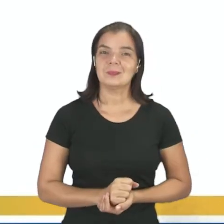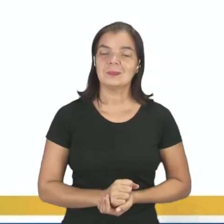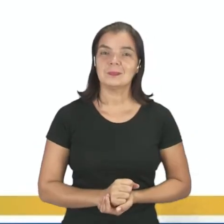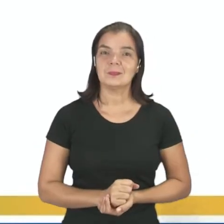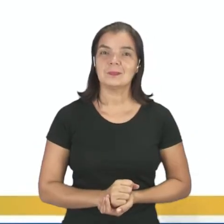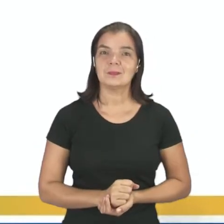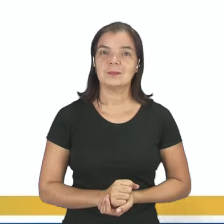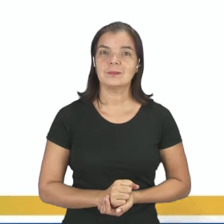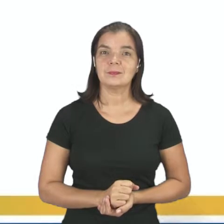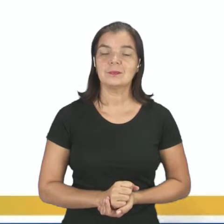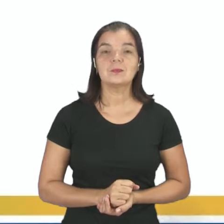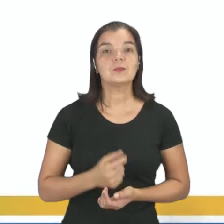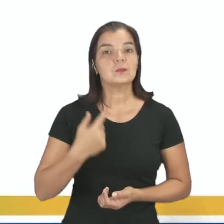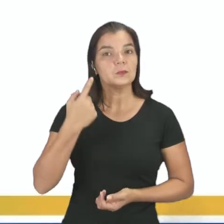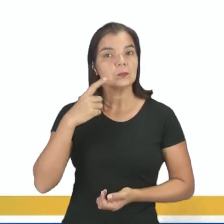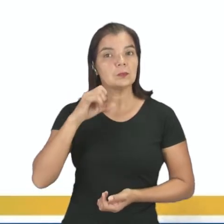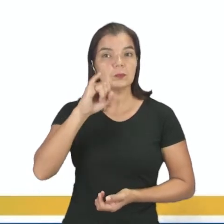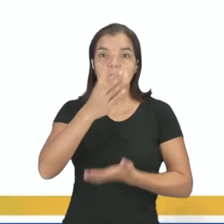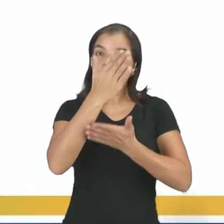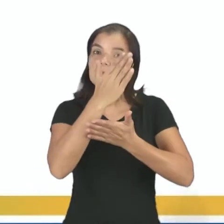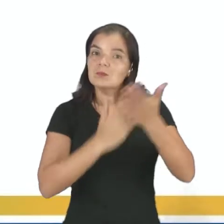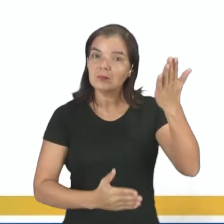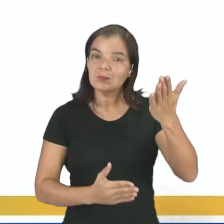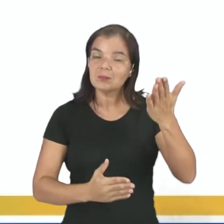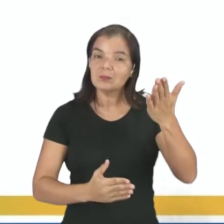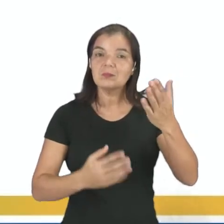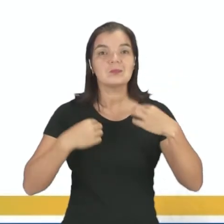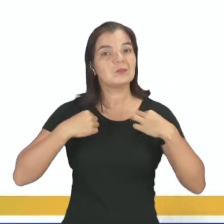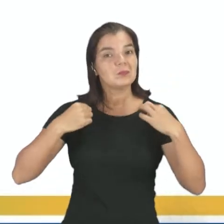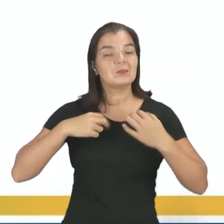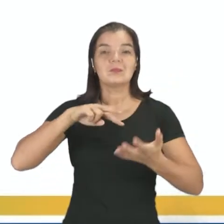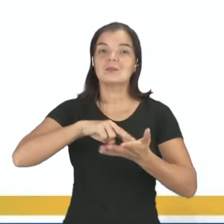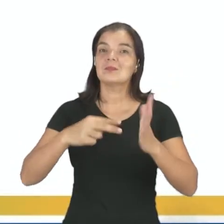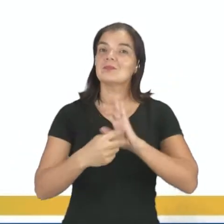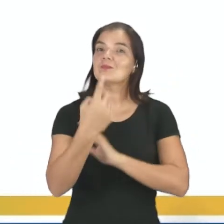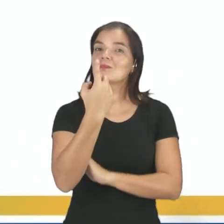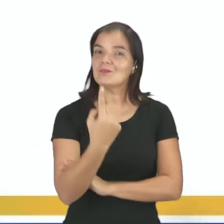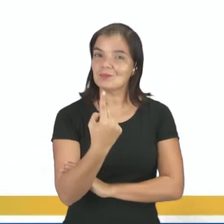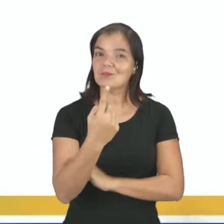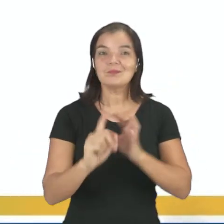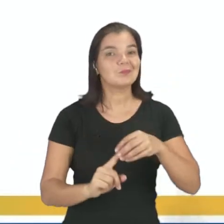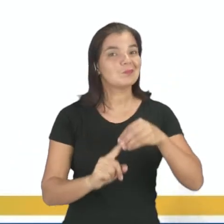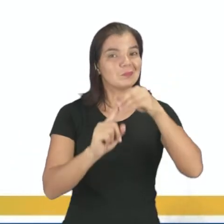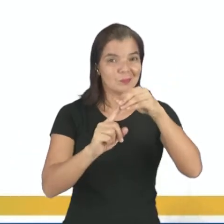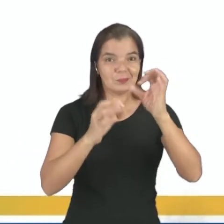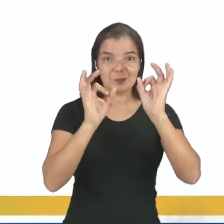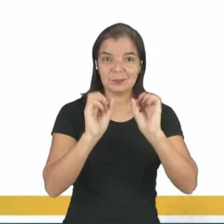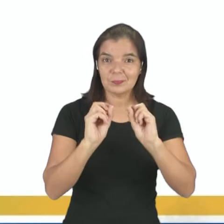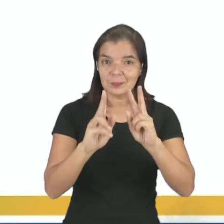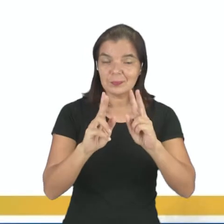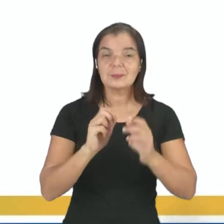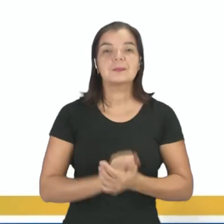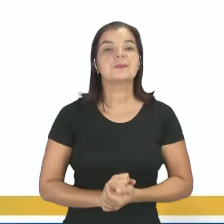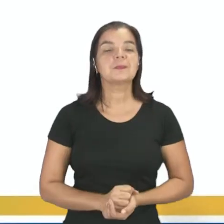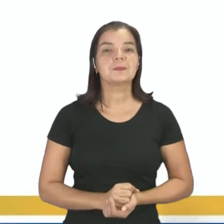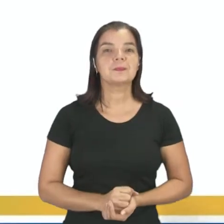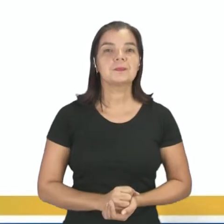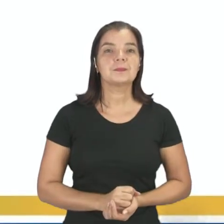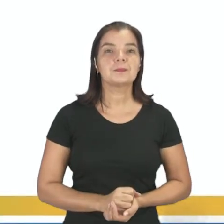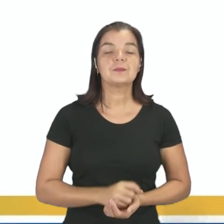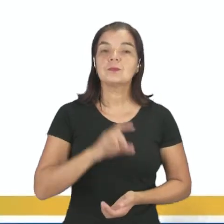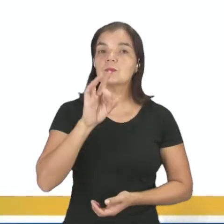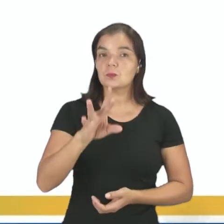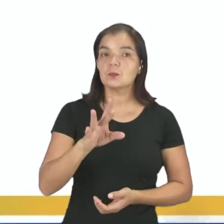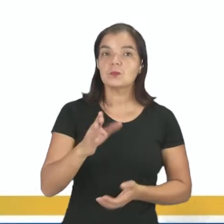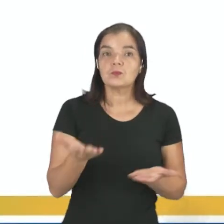2 camisetas. Então, se eu tenho meia camiseta, então isso equivale a uma única camiseta, ok? Então, basta